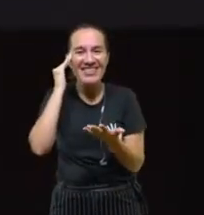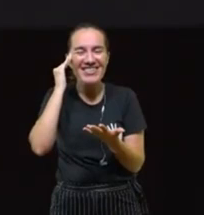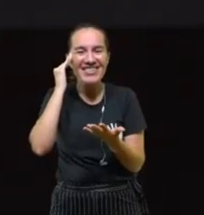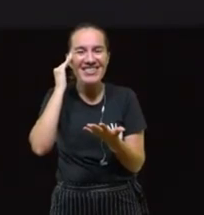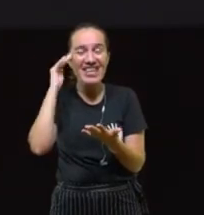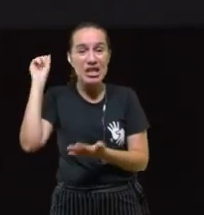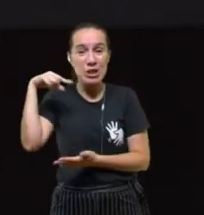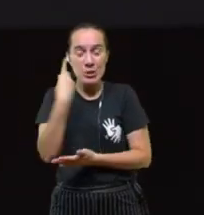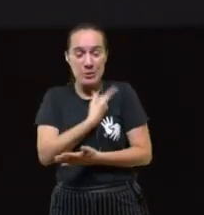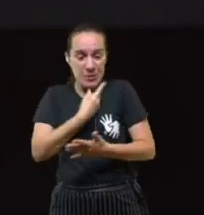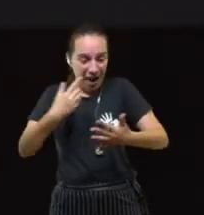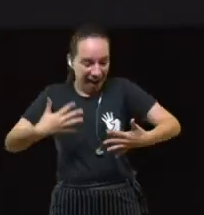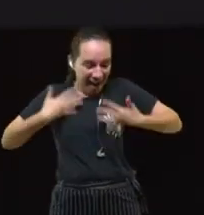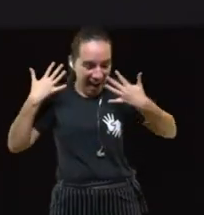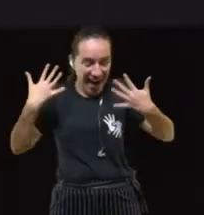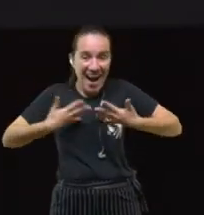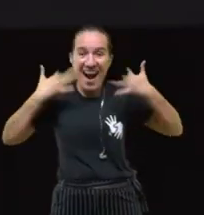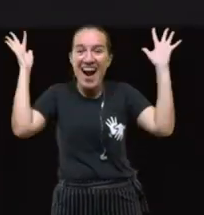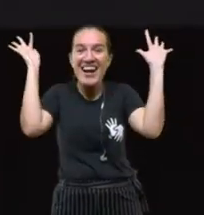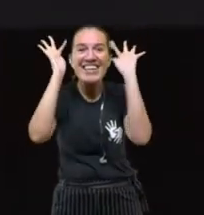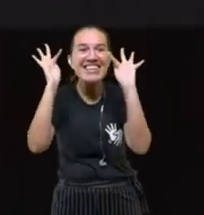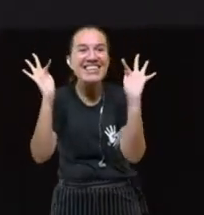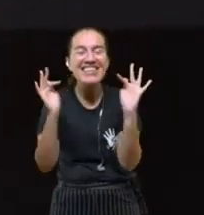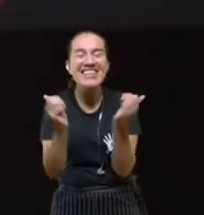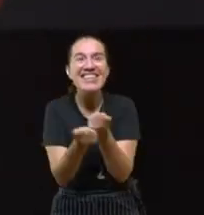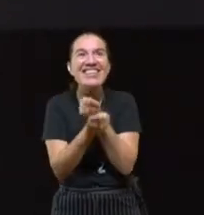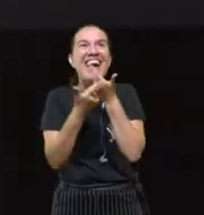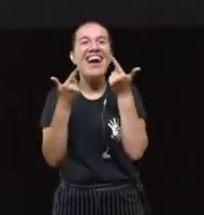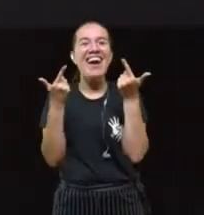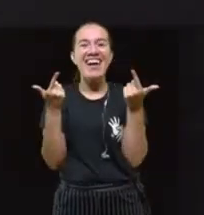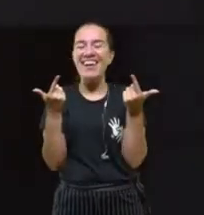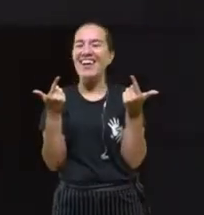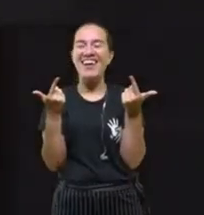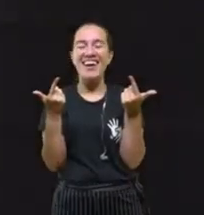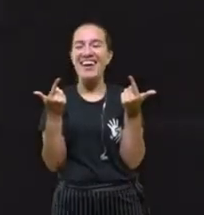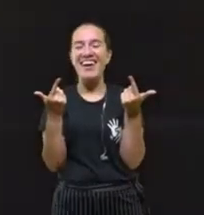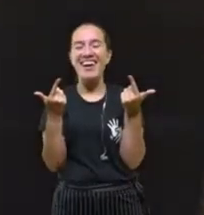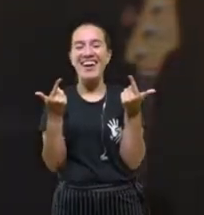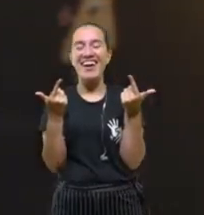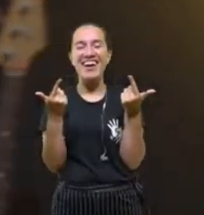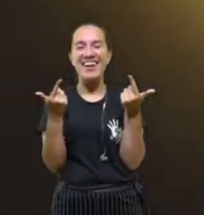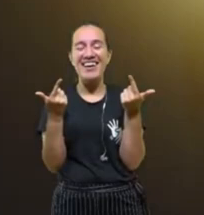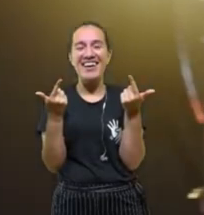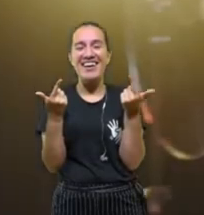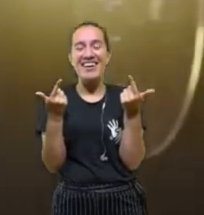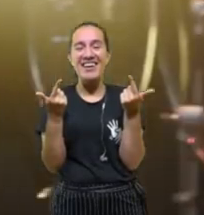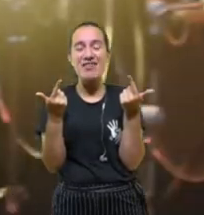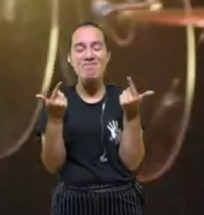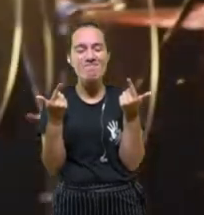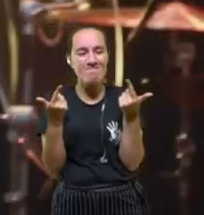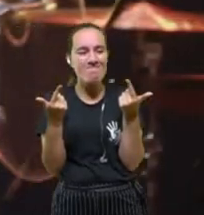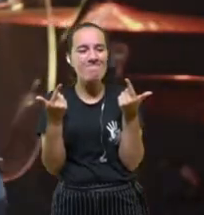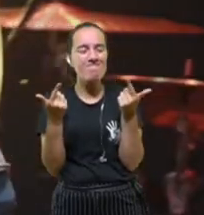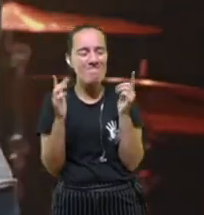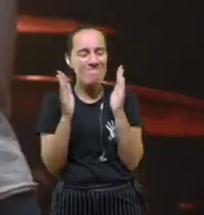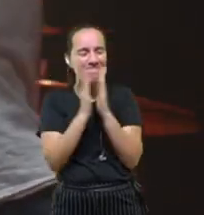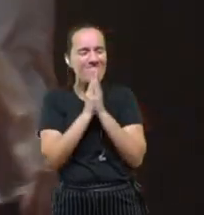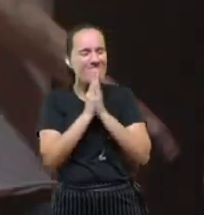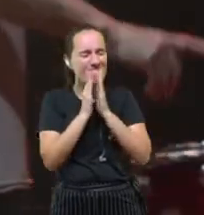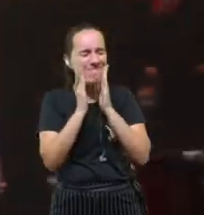trazemos alegria. Sabe, é por isso que nós entendemos tanta coisa sobre